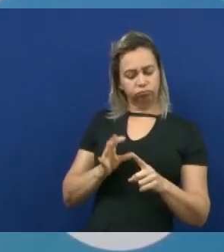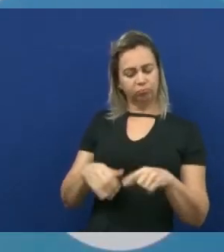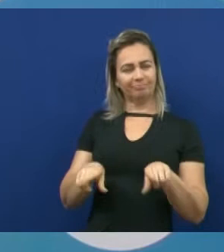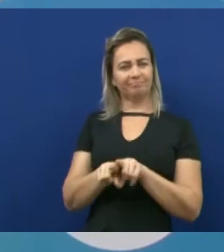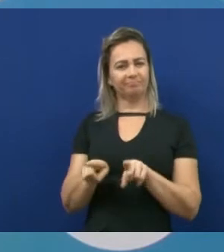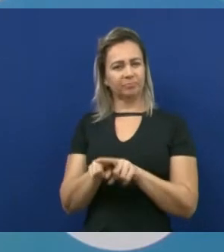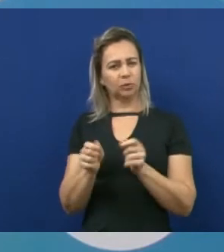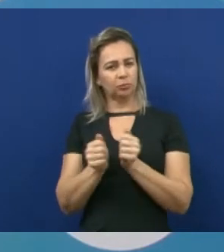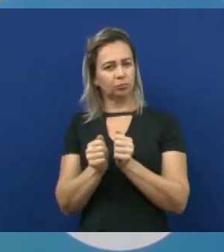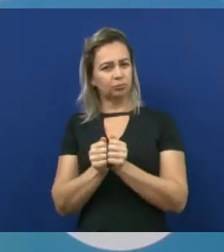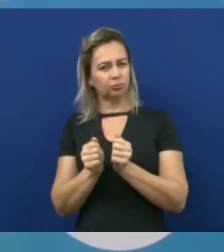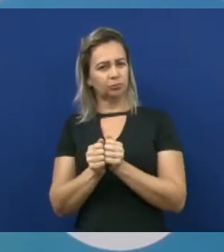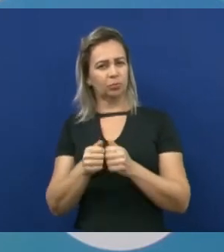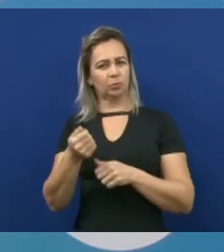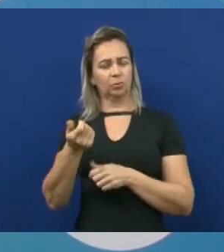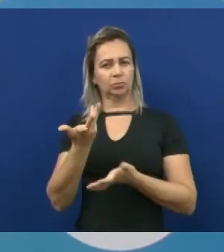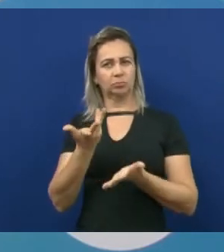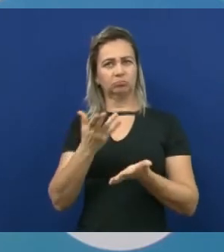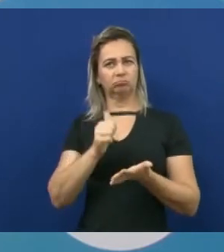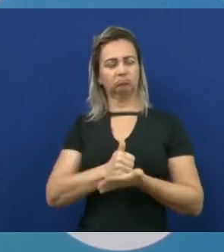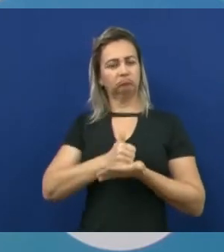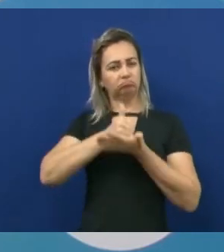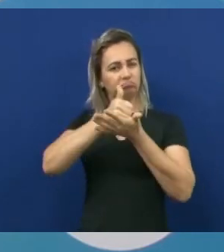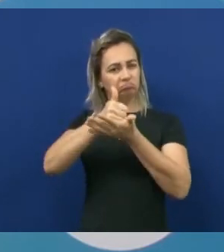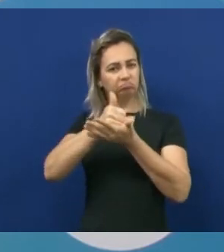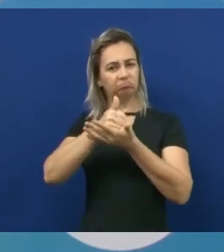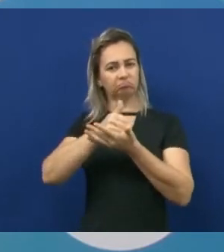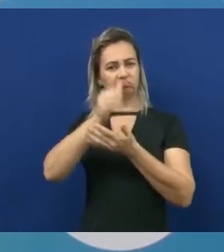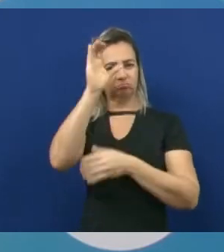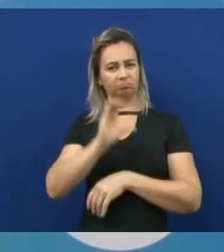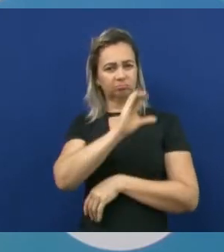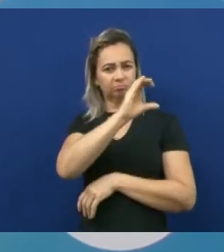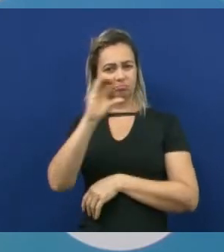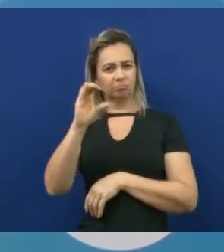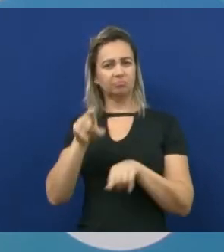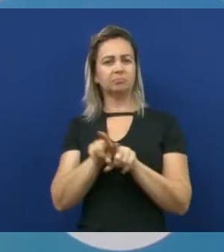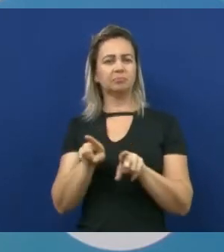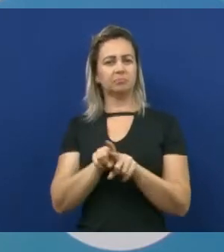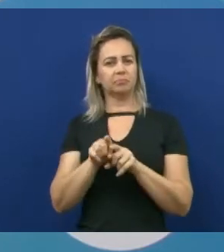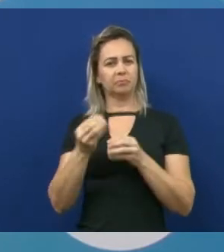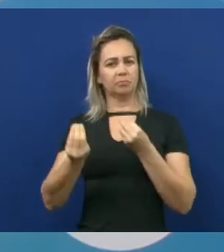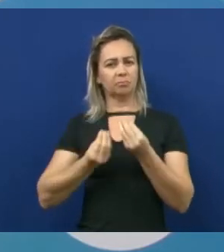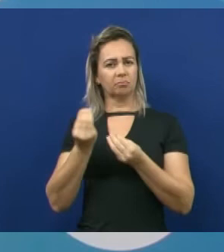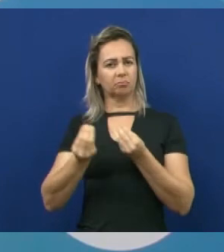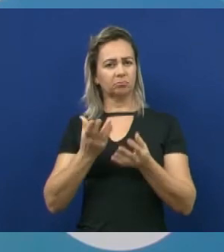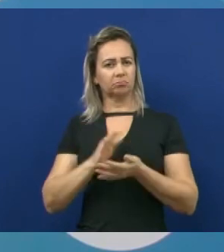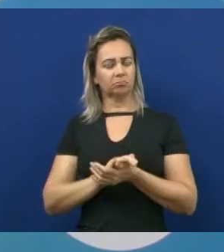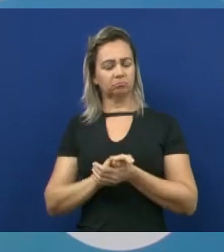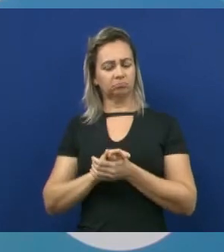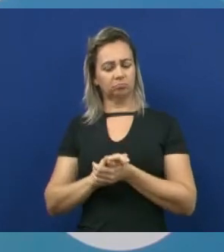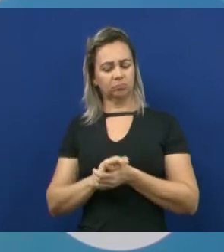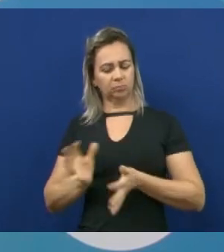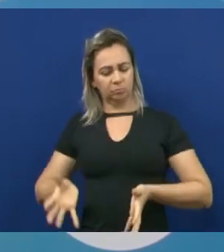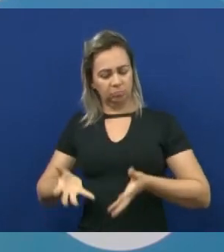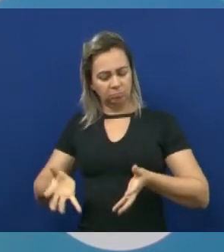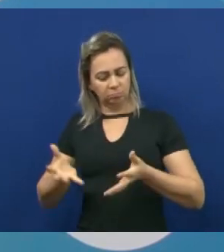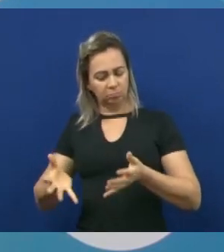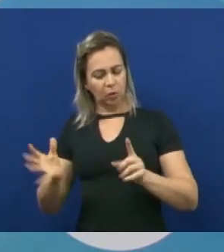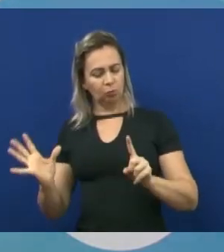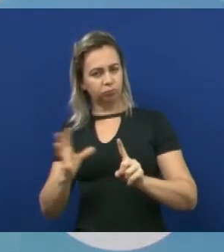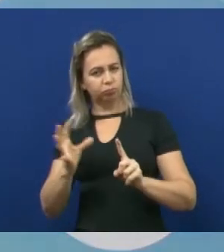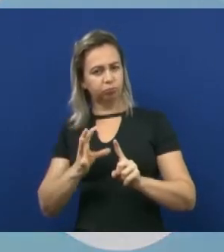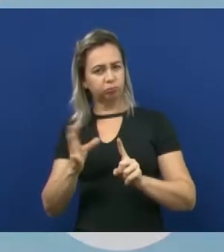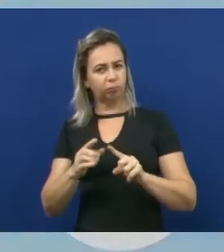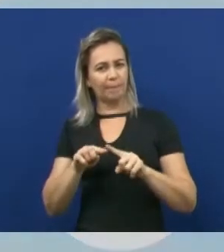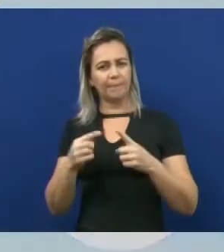igreja para convencê-lo através do sistema heliocêntrico, mas a maioria da cúpula da igreja